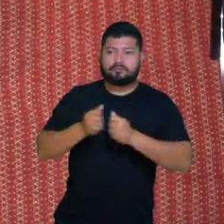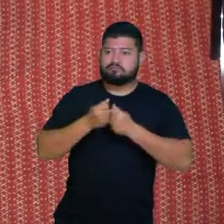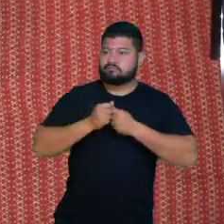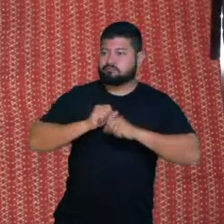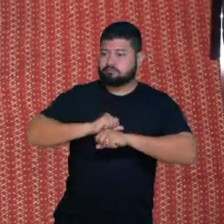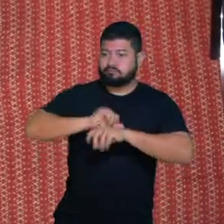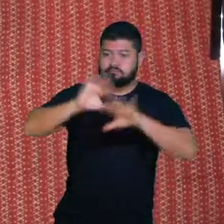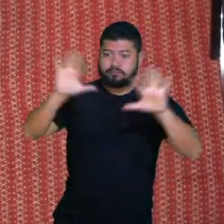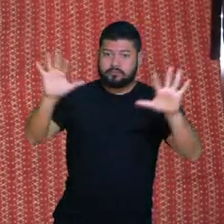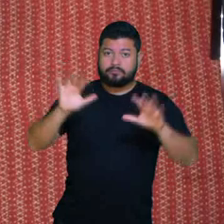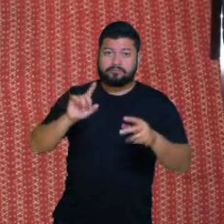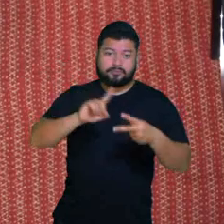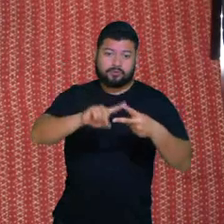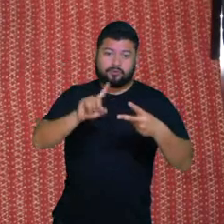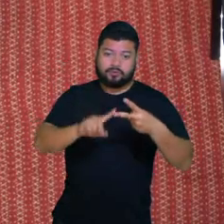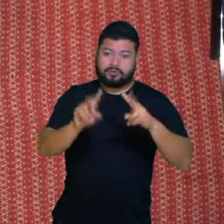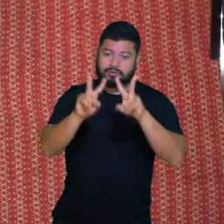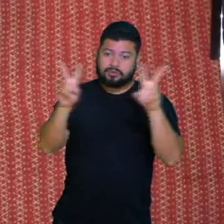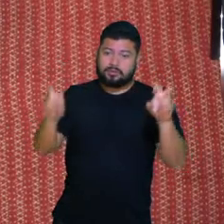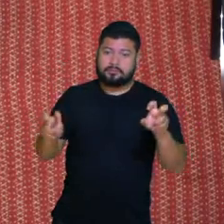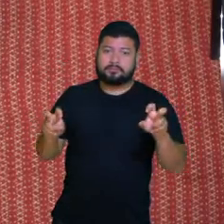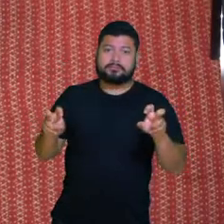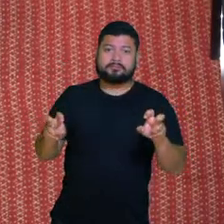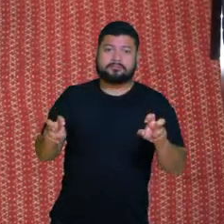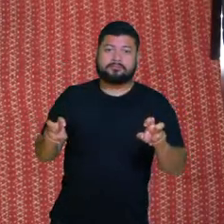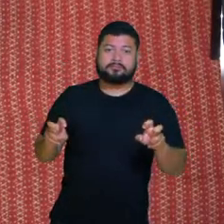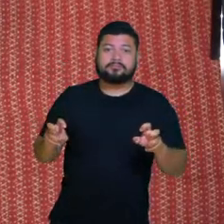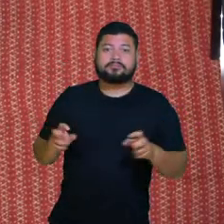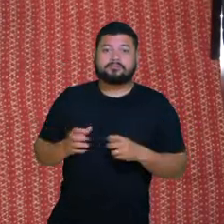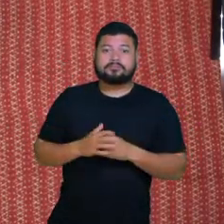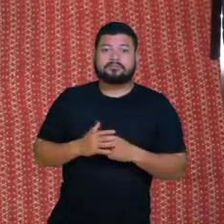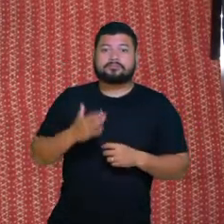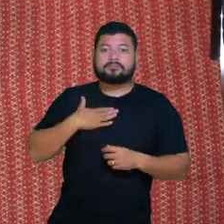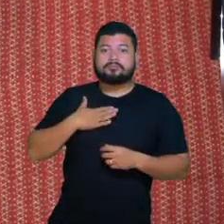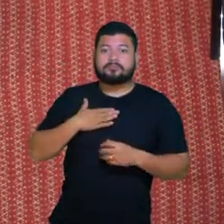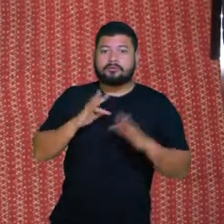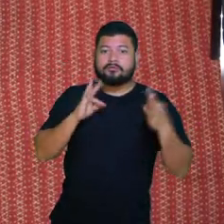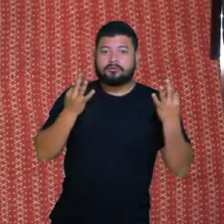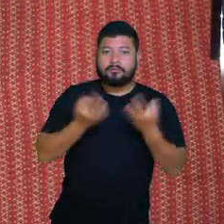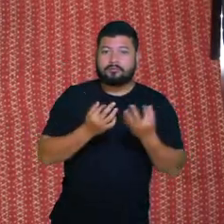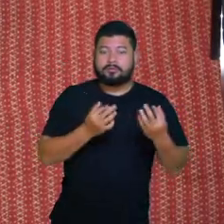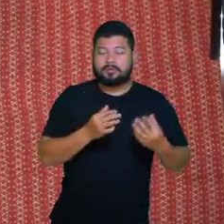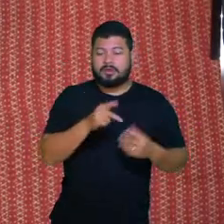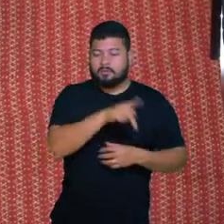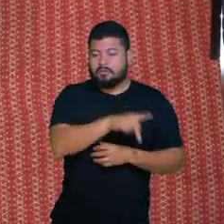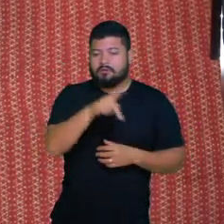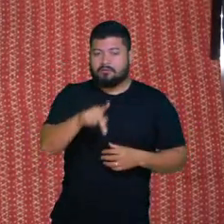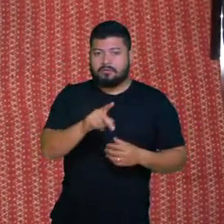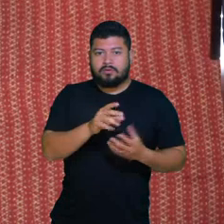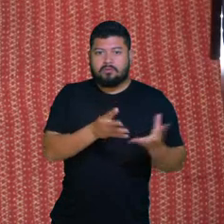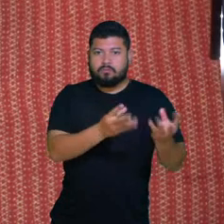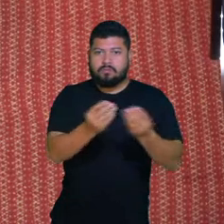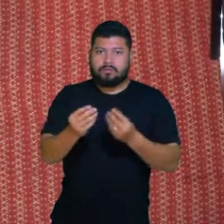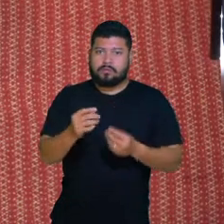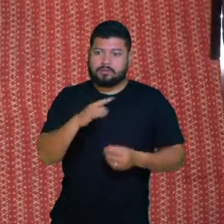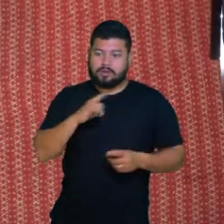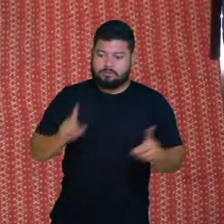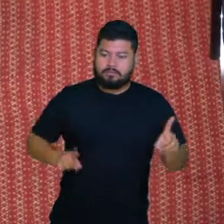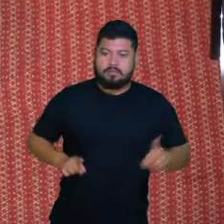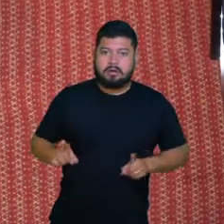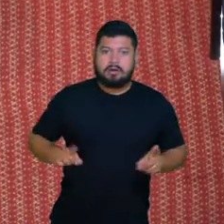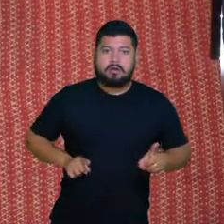aqui para esse debate eu sou de uma família de professores metade são professores tem uma prima